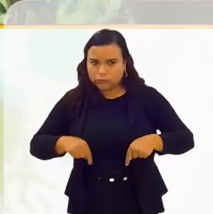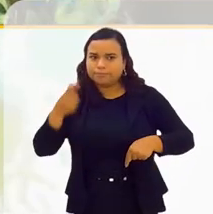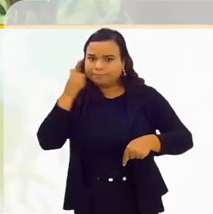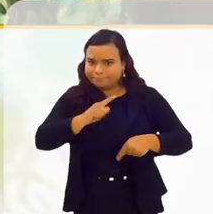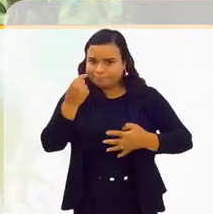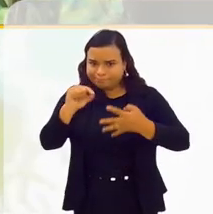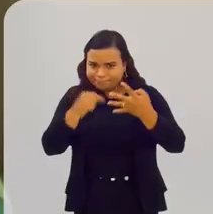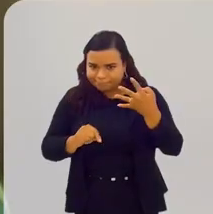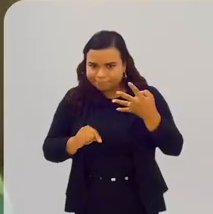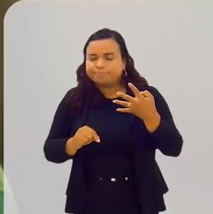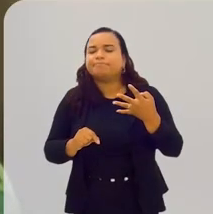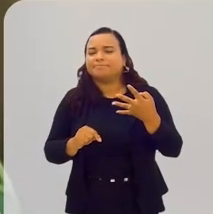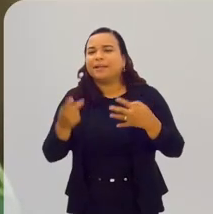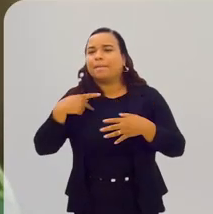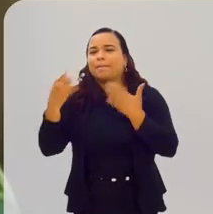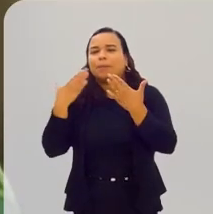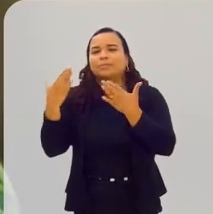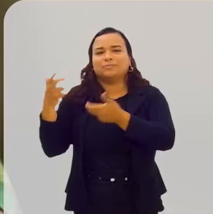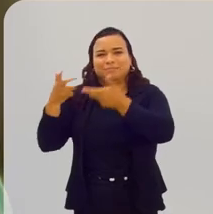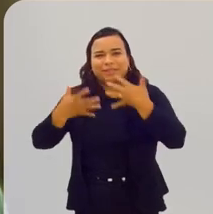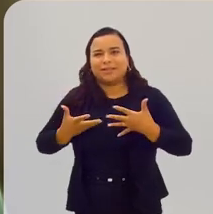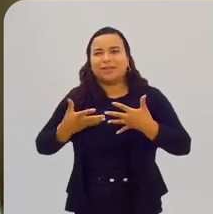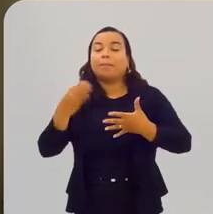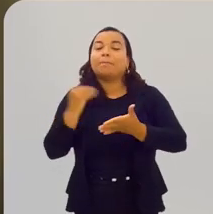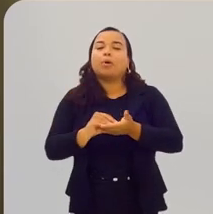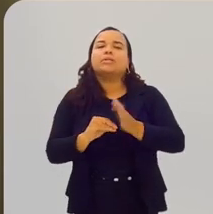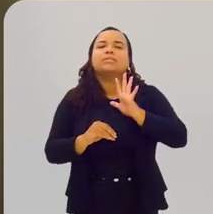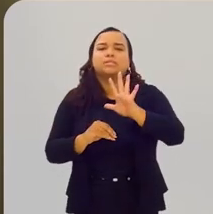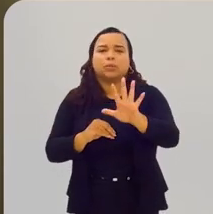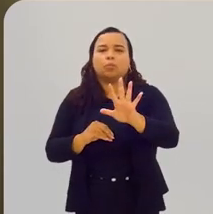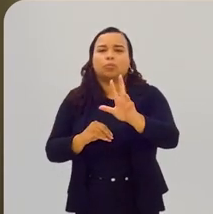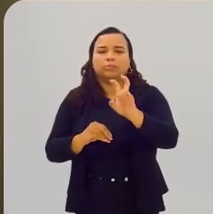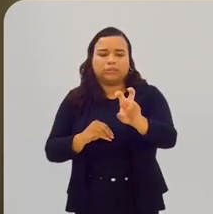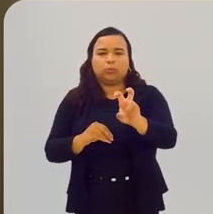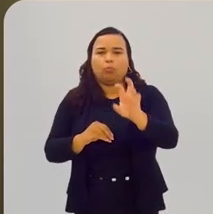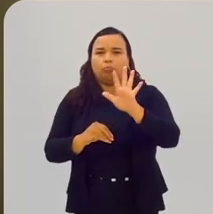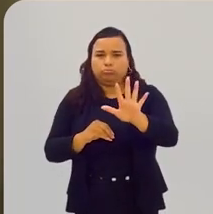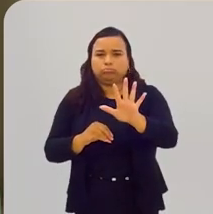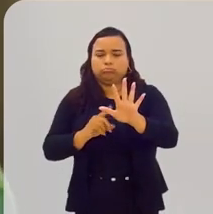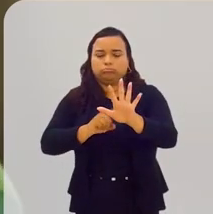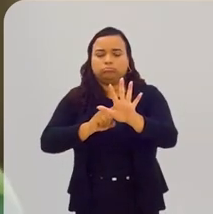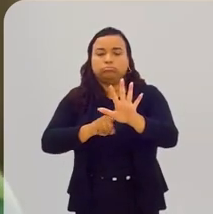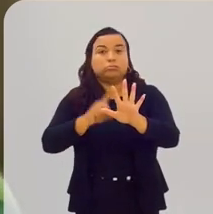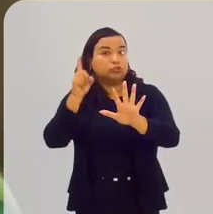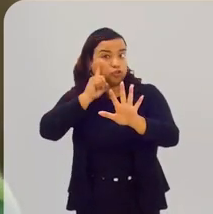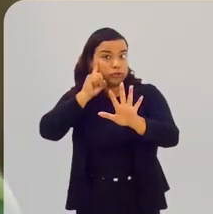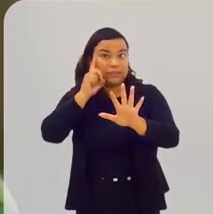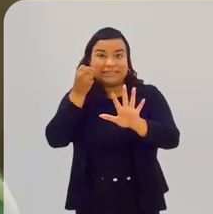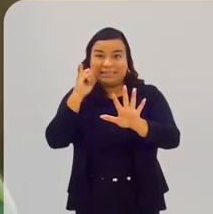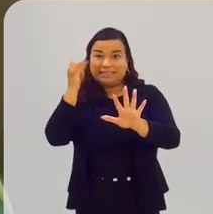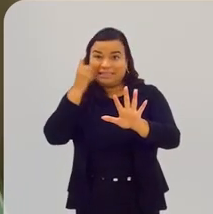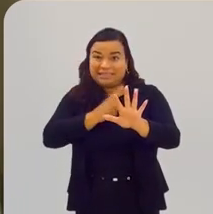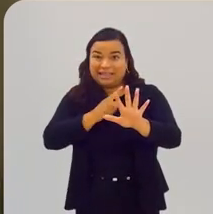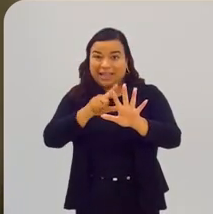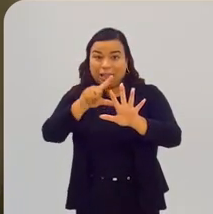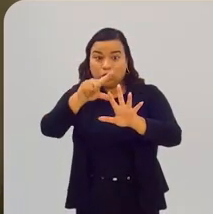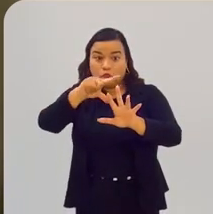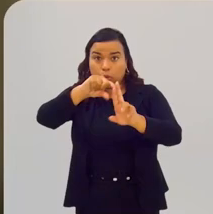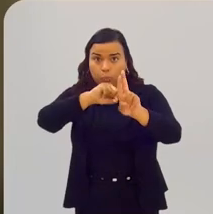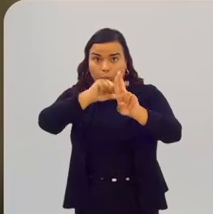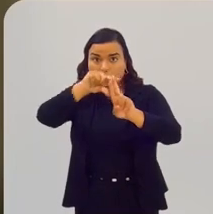meu psicólogo fala assim Rafael coloca cinco metas do dia se você conseguir cumprir